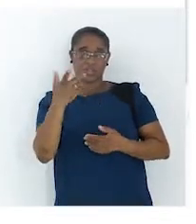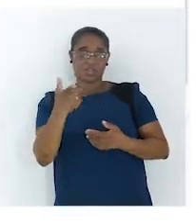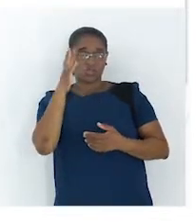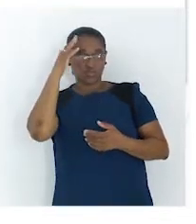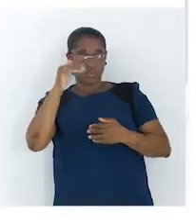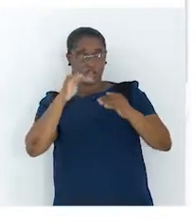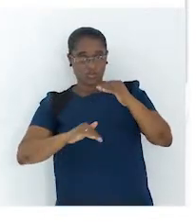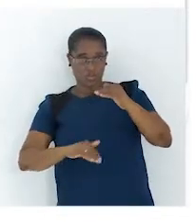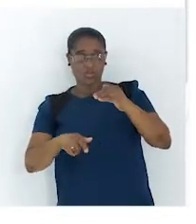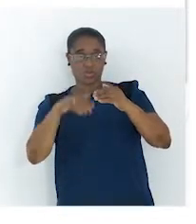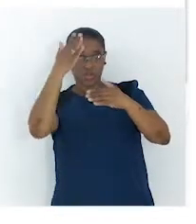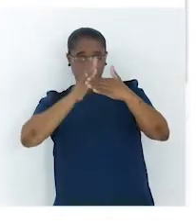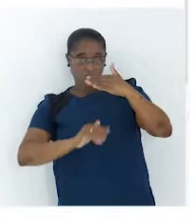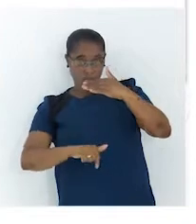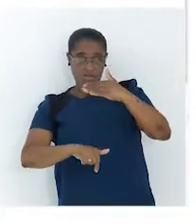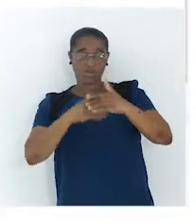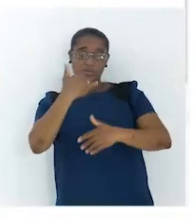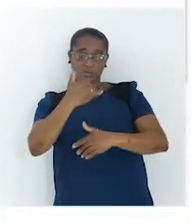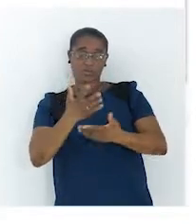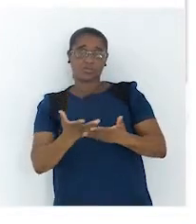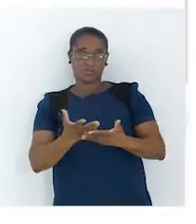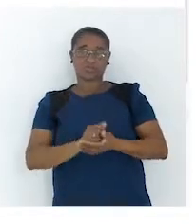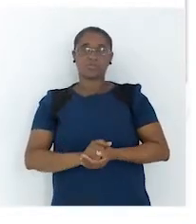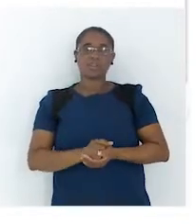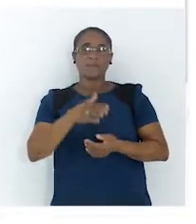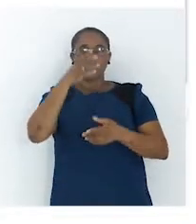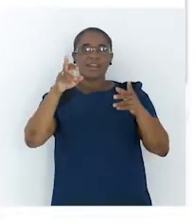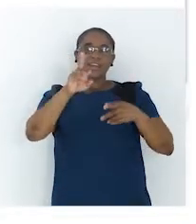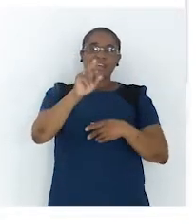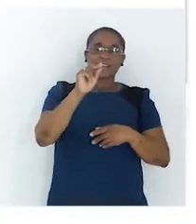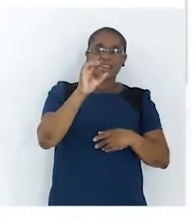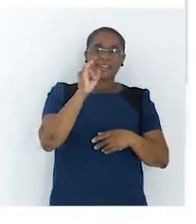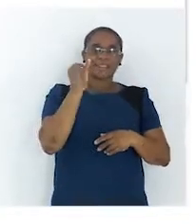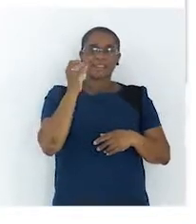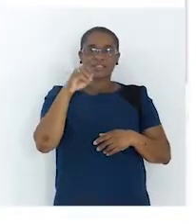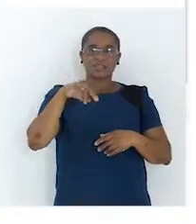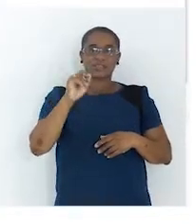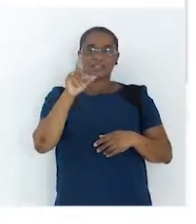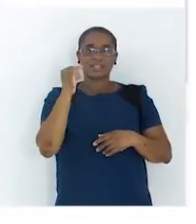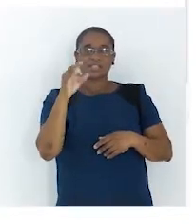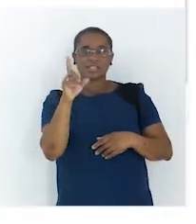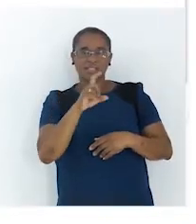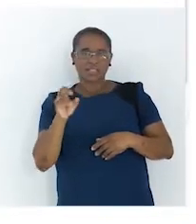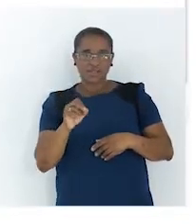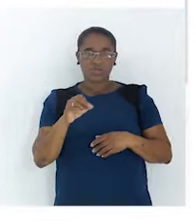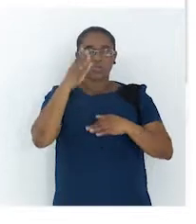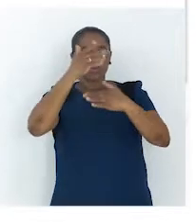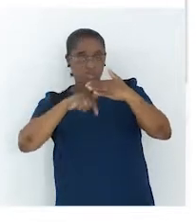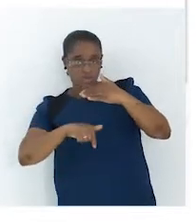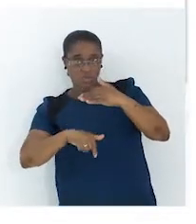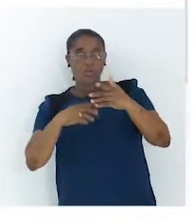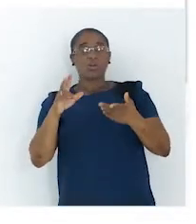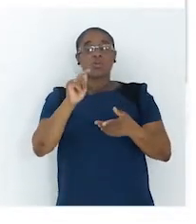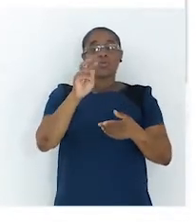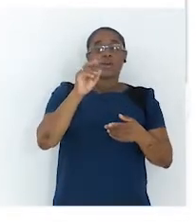que está no denominador loiras racionalizar o denominador do expoente do radicando é sermões para